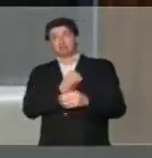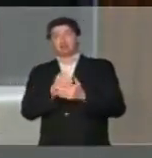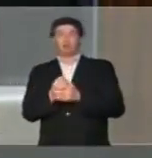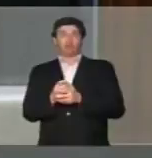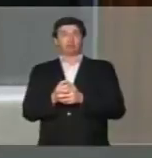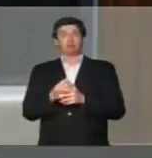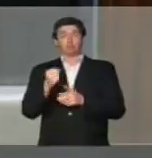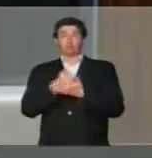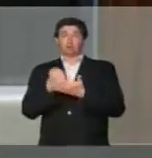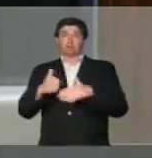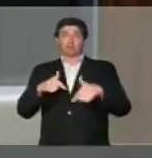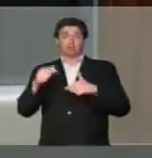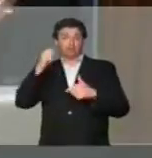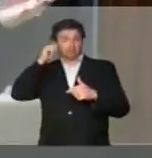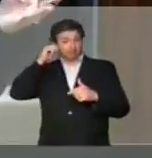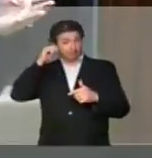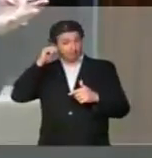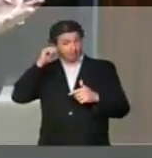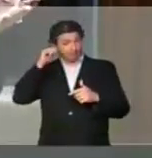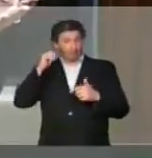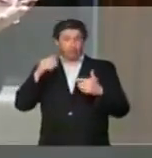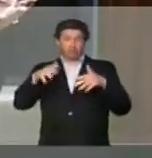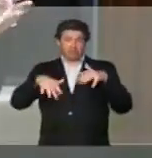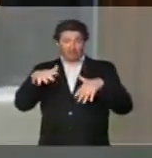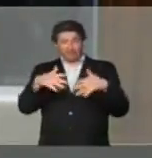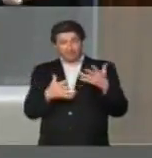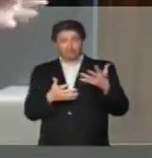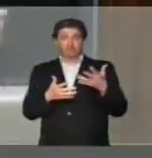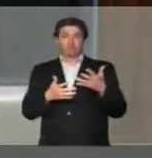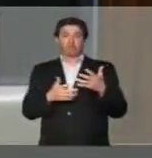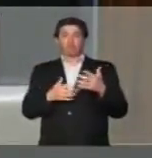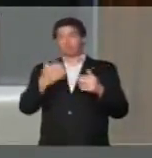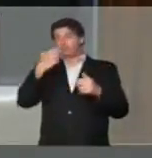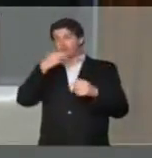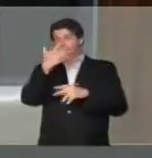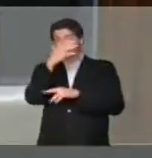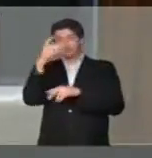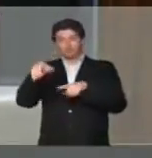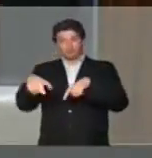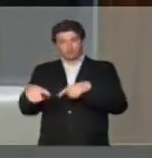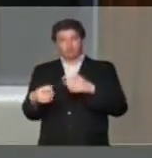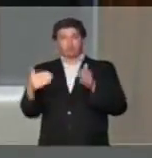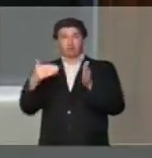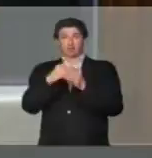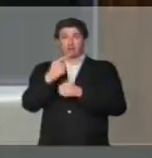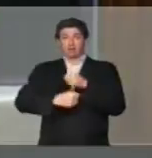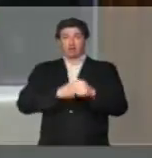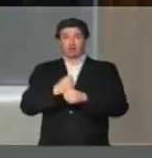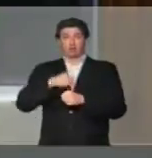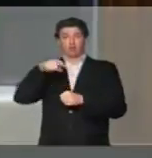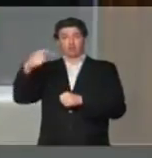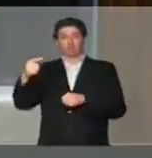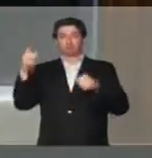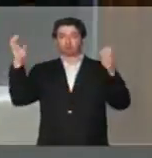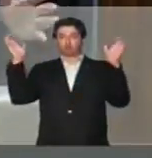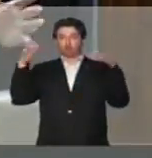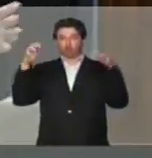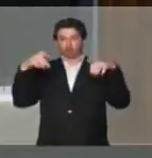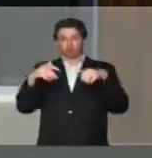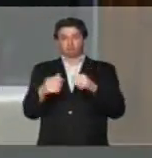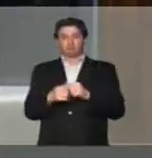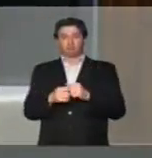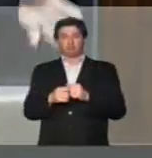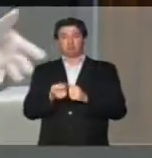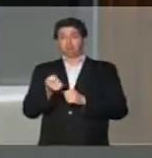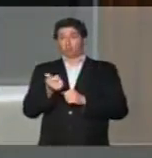esses empregos e, quem sabe, a fruticultura até o ano que vem. As chuvas estão